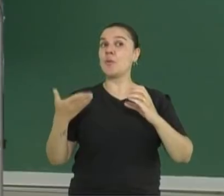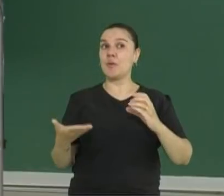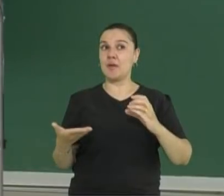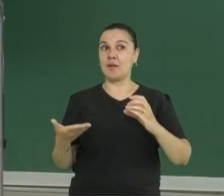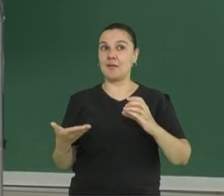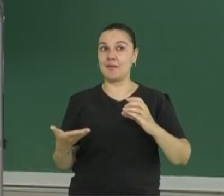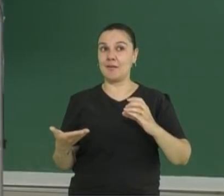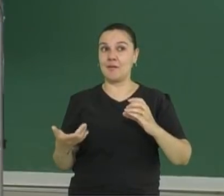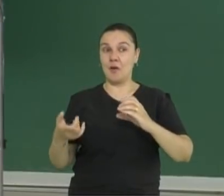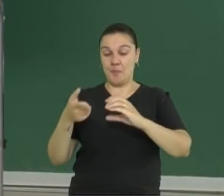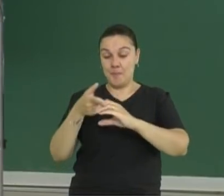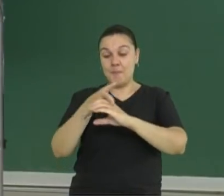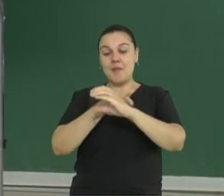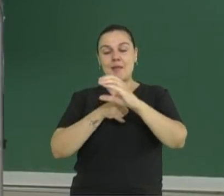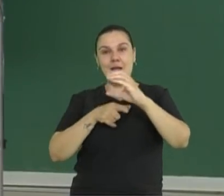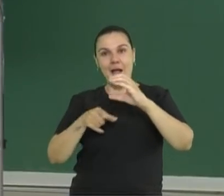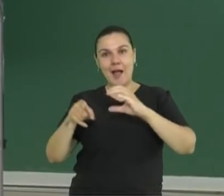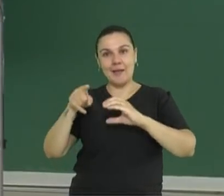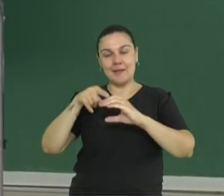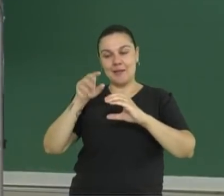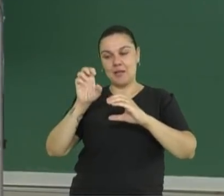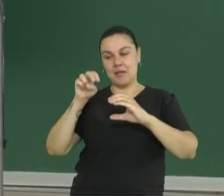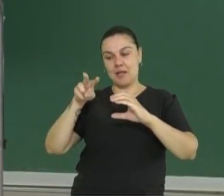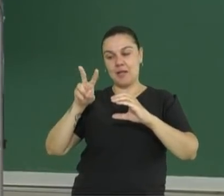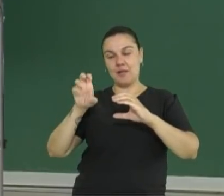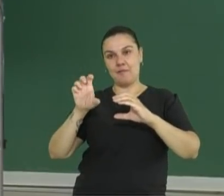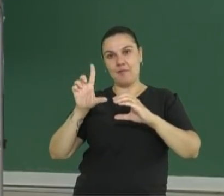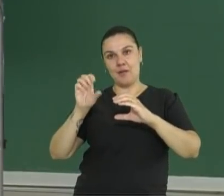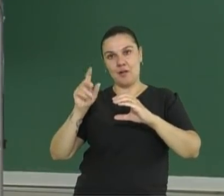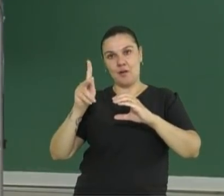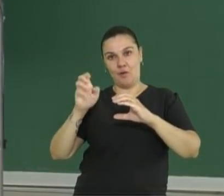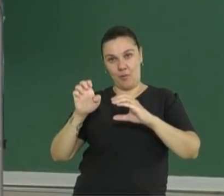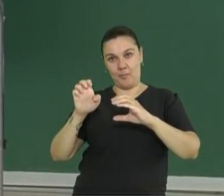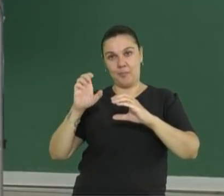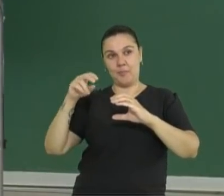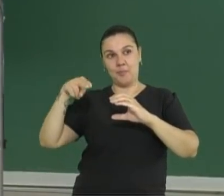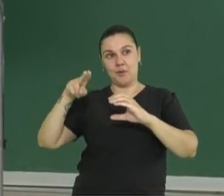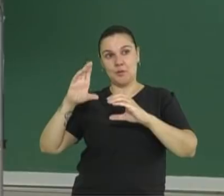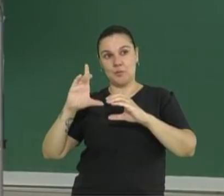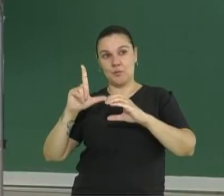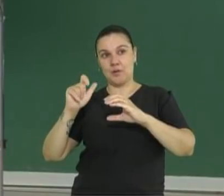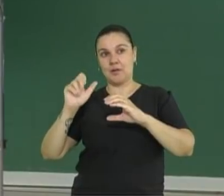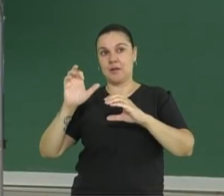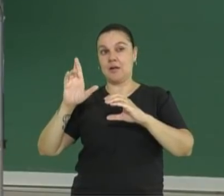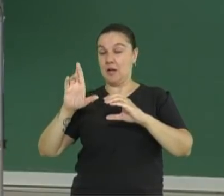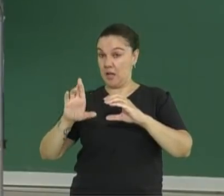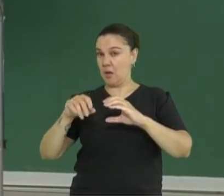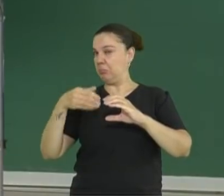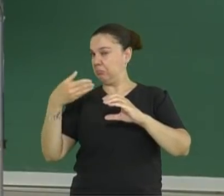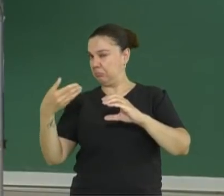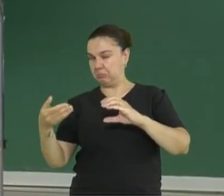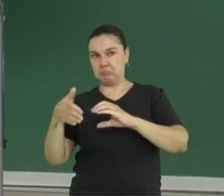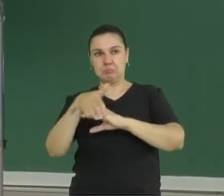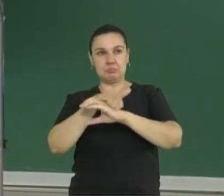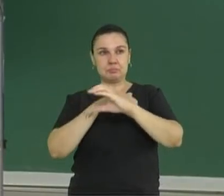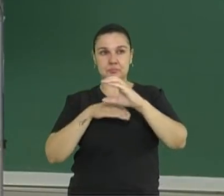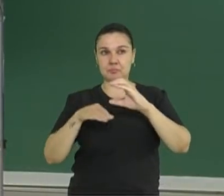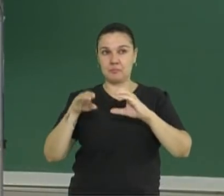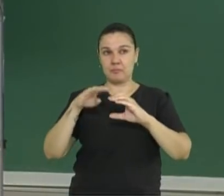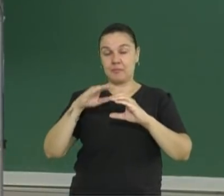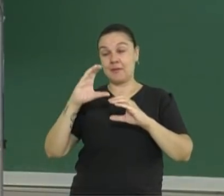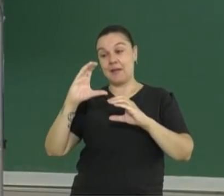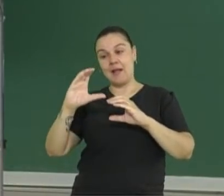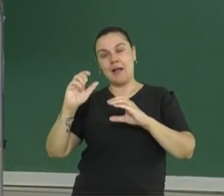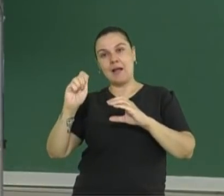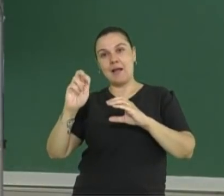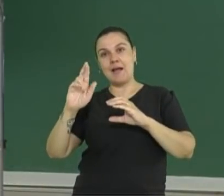quem? Pelo envelope nuclear, um envoltório nuclear, ou uma membrana nuclear, ou